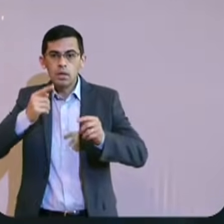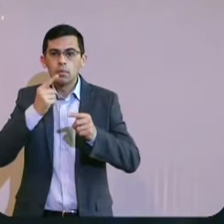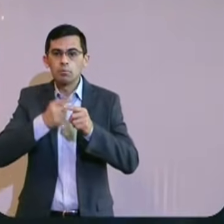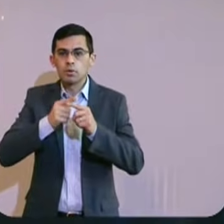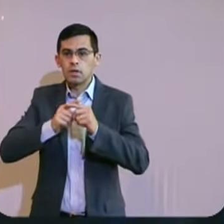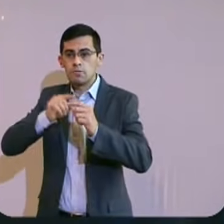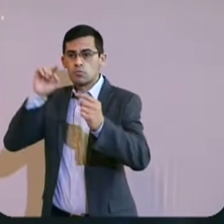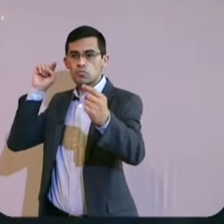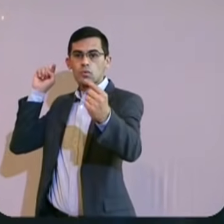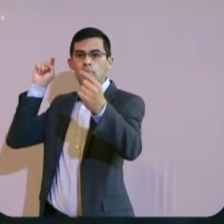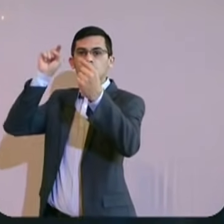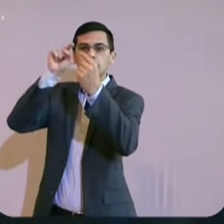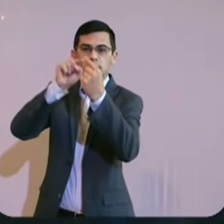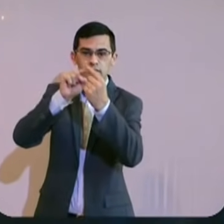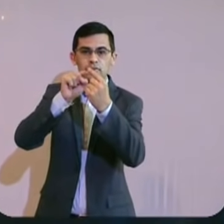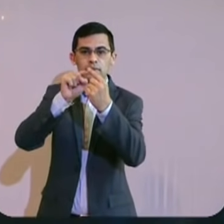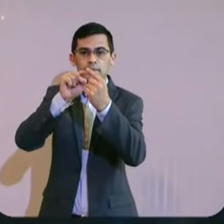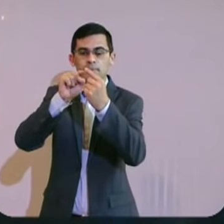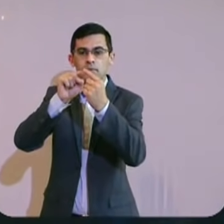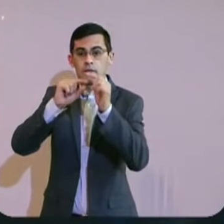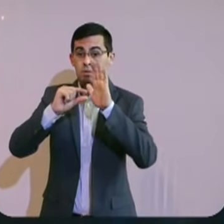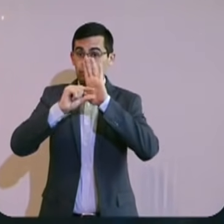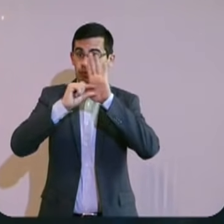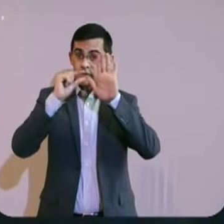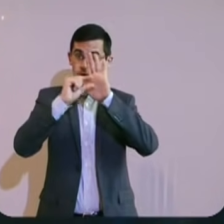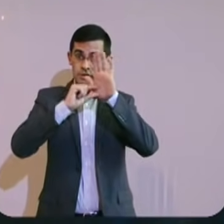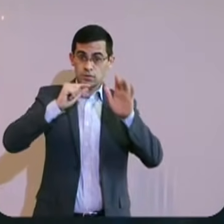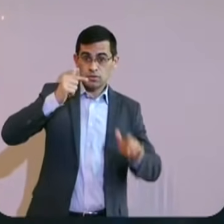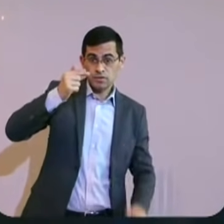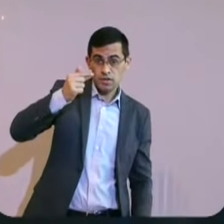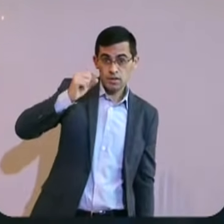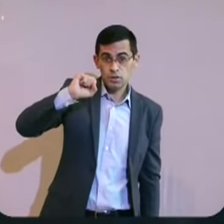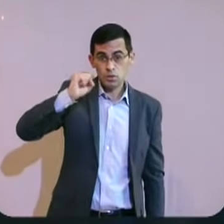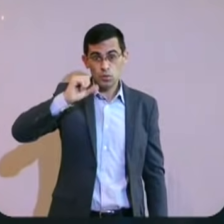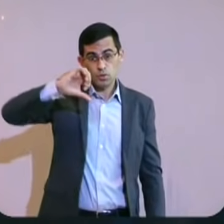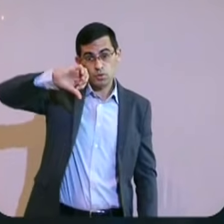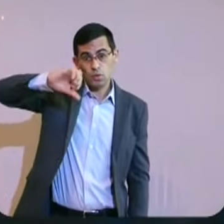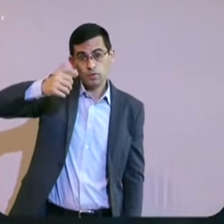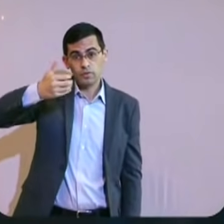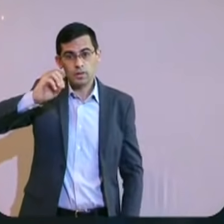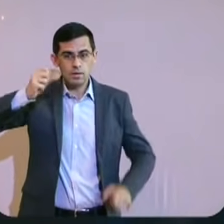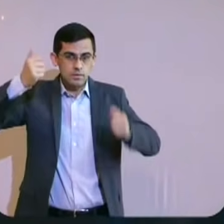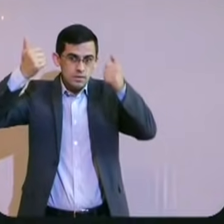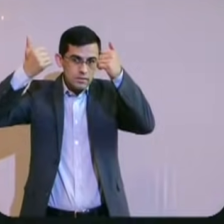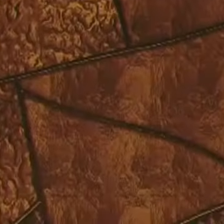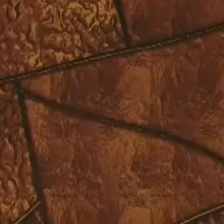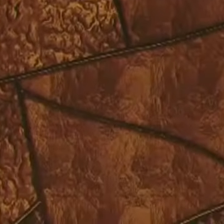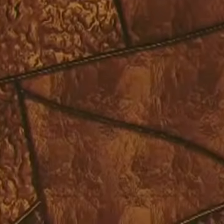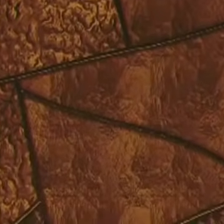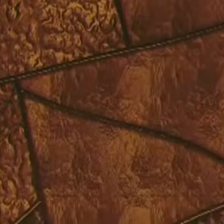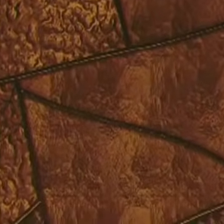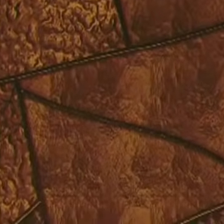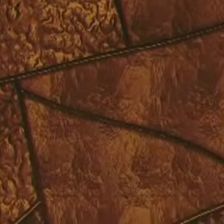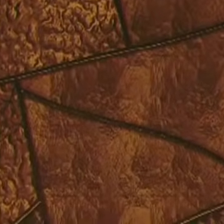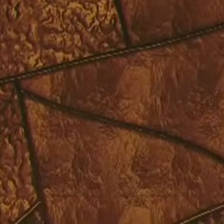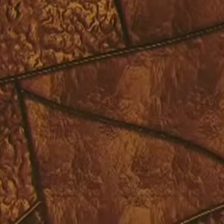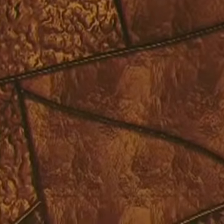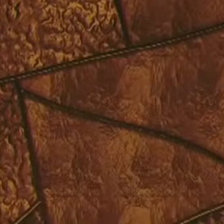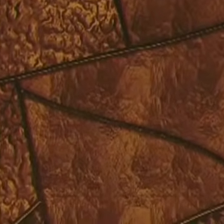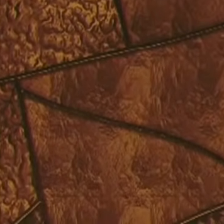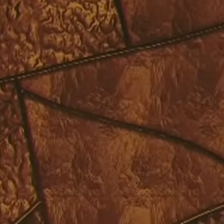grande objetivo está lá nos versículos 7, 8, 9 e 10, onde diz assim: porque o Senhor, o Deus de